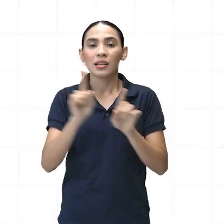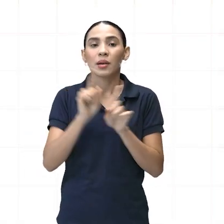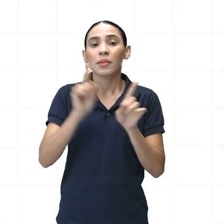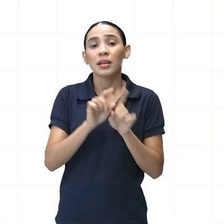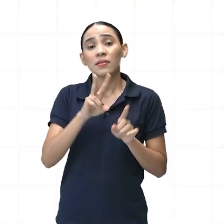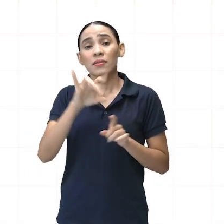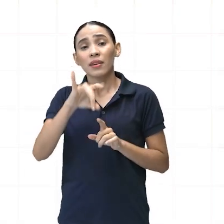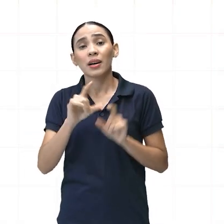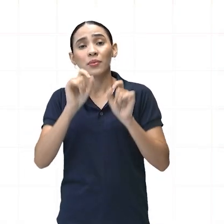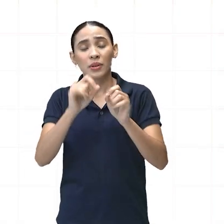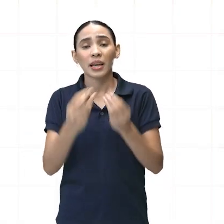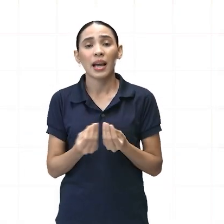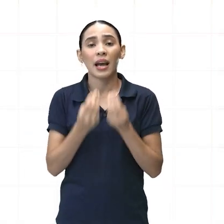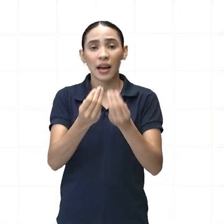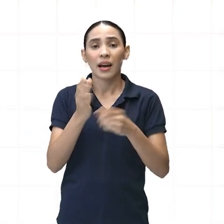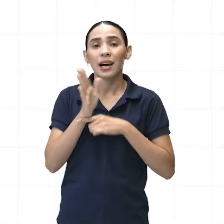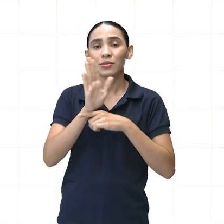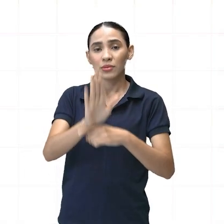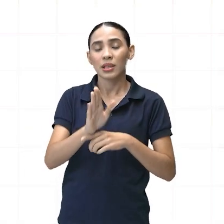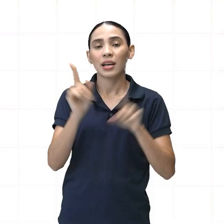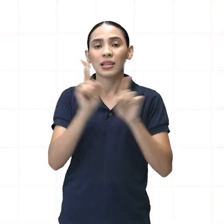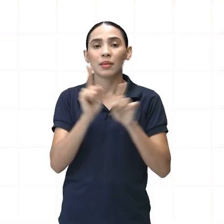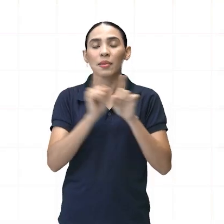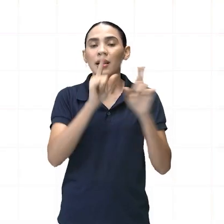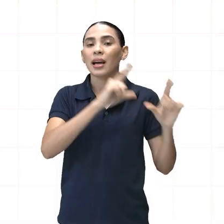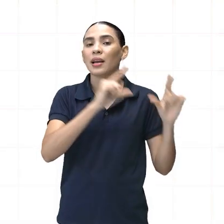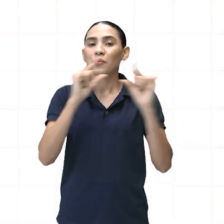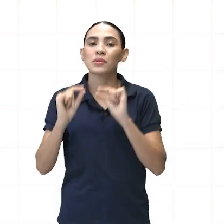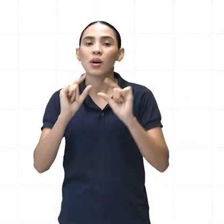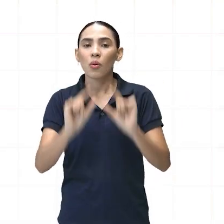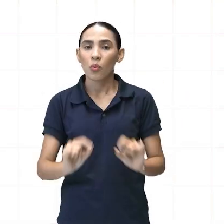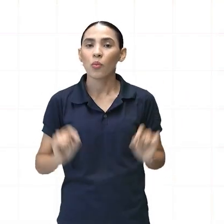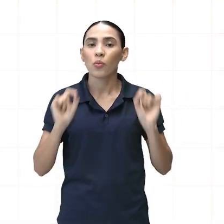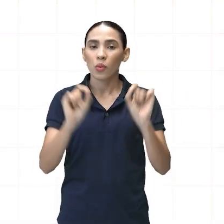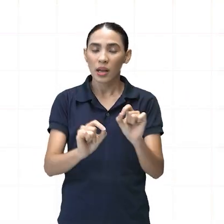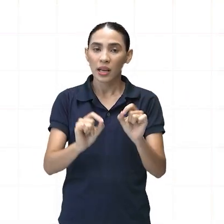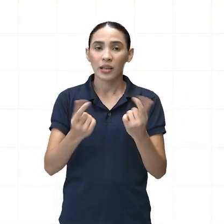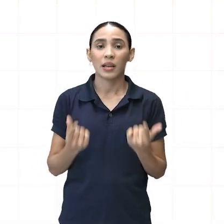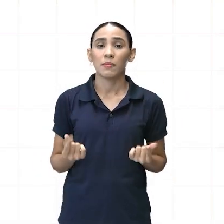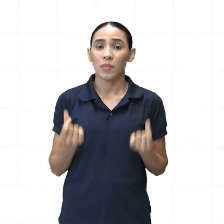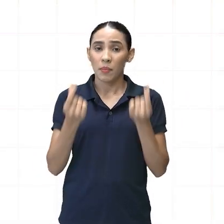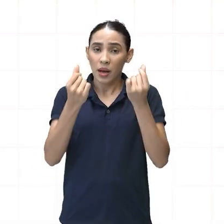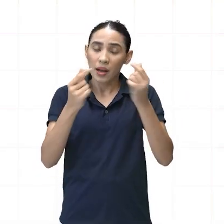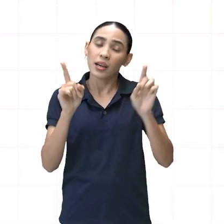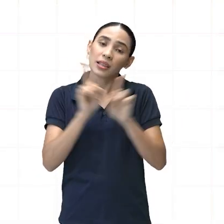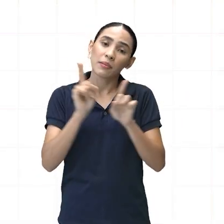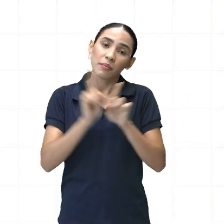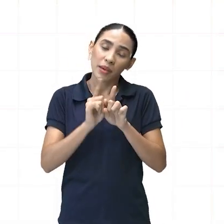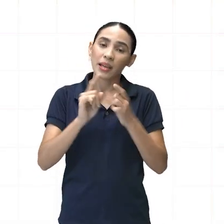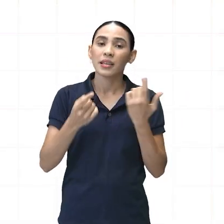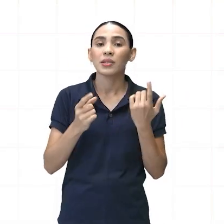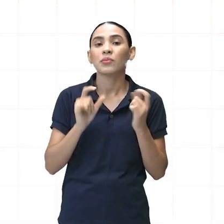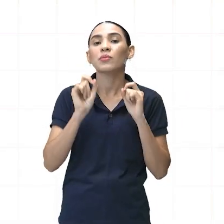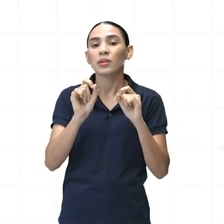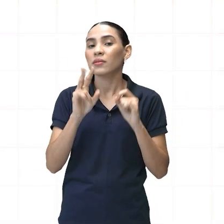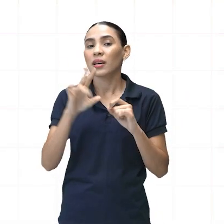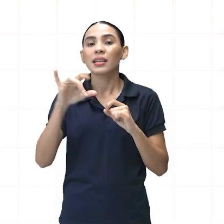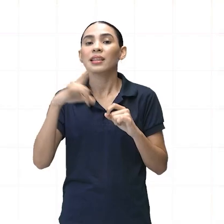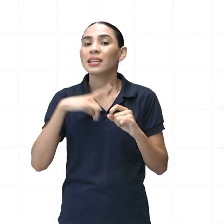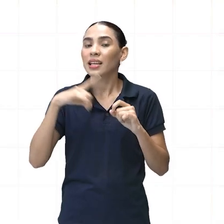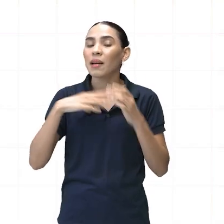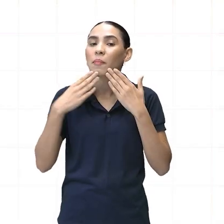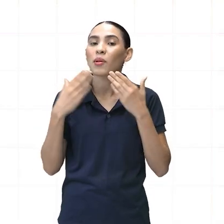artificial vão contribuir para a redução de quê? De custos e, consequentemente, vai ter o quê?